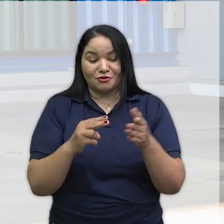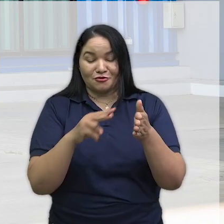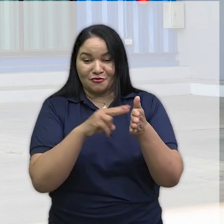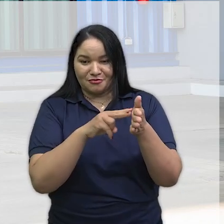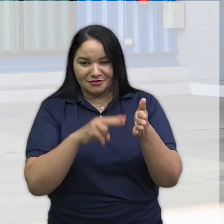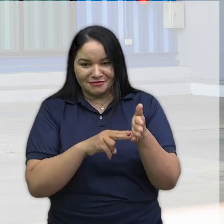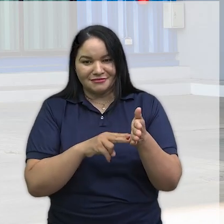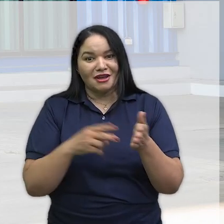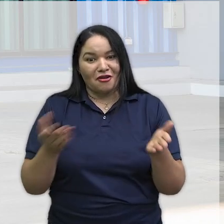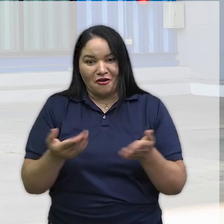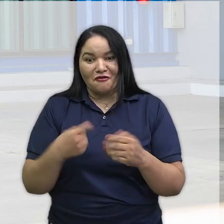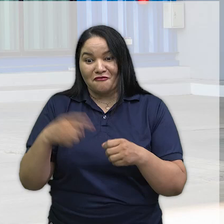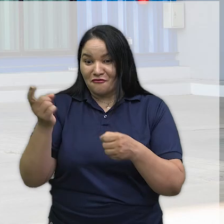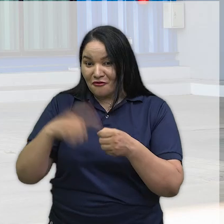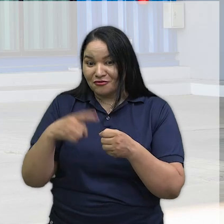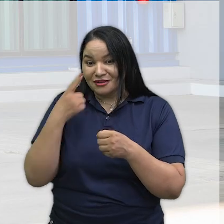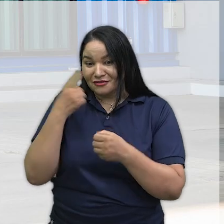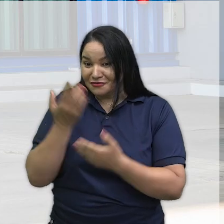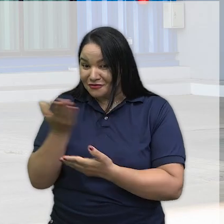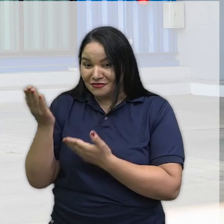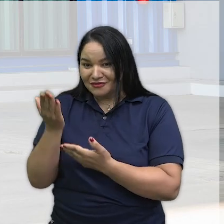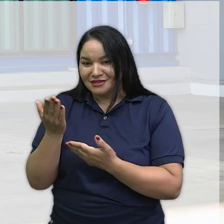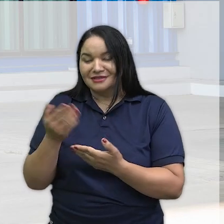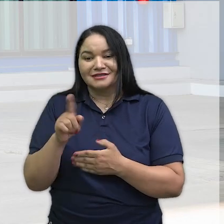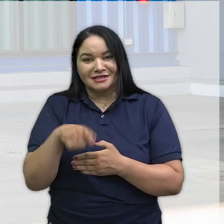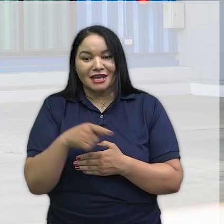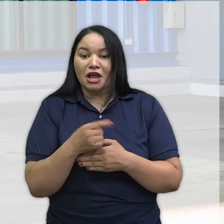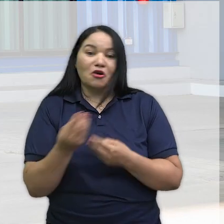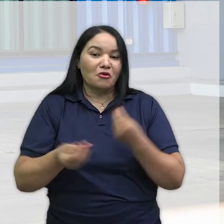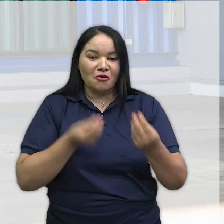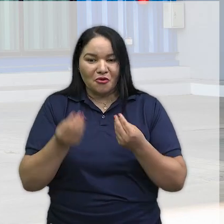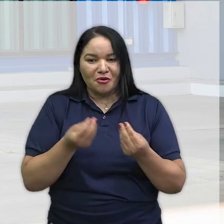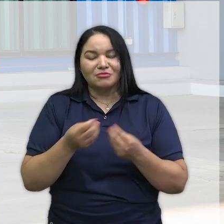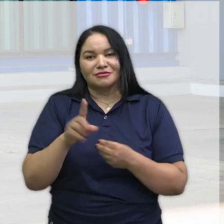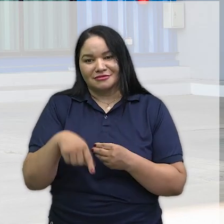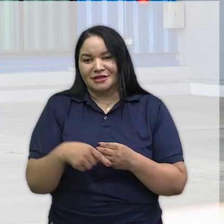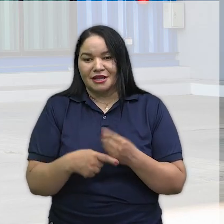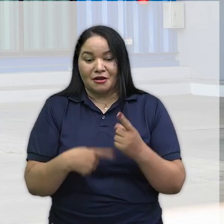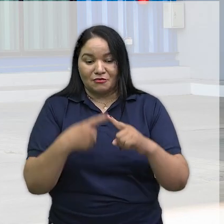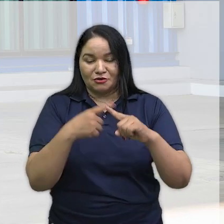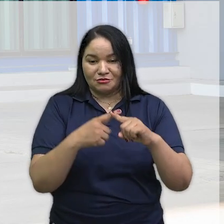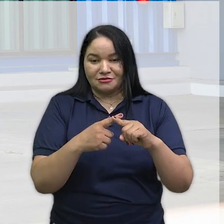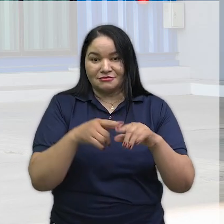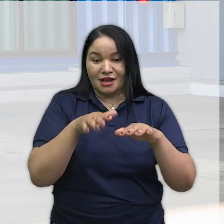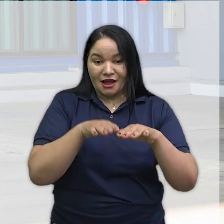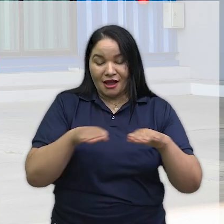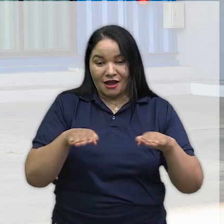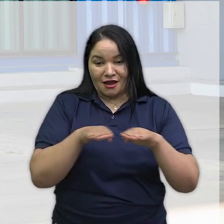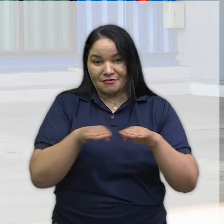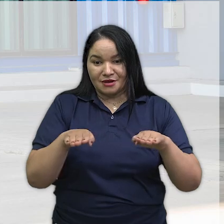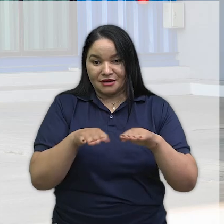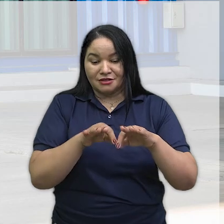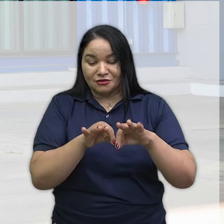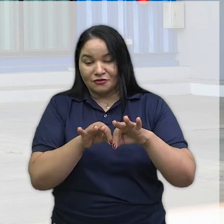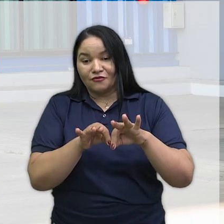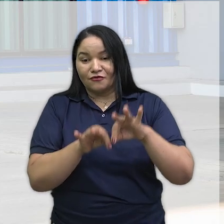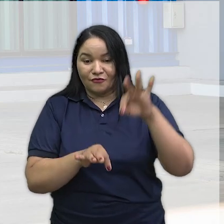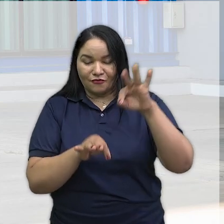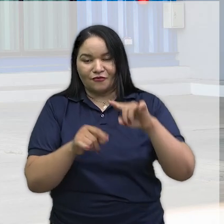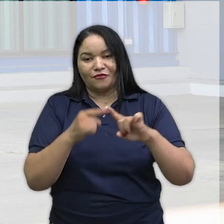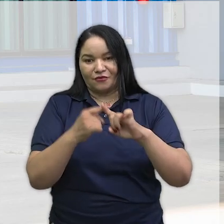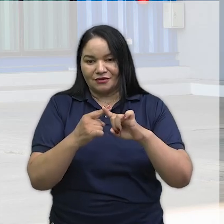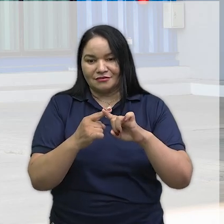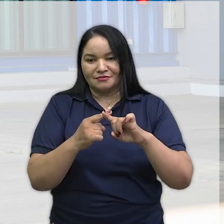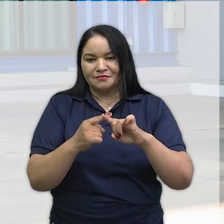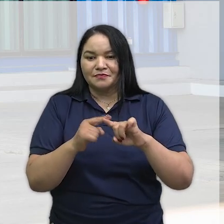como? Vou multiplicar a área da base vezes a altura. Mas nós temos aqui formatos especiais.